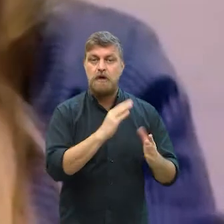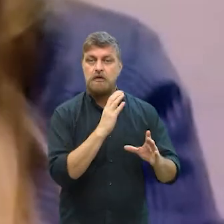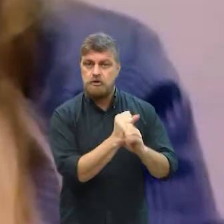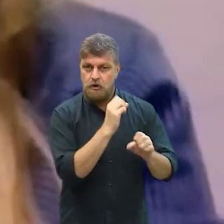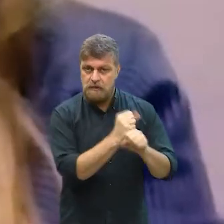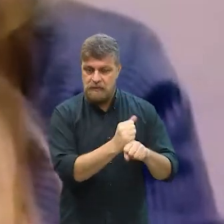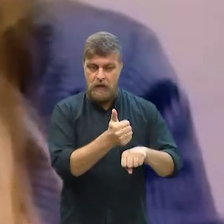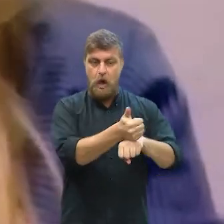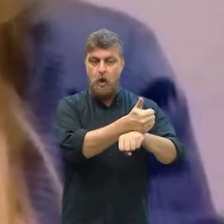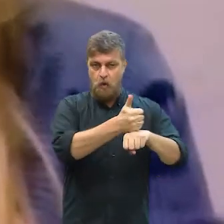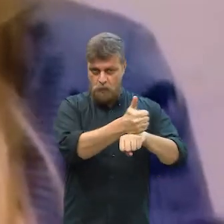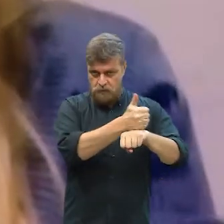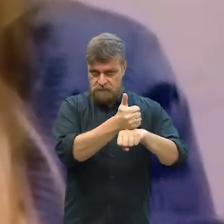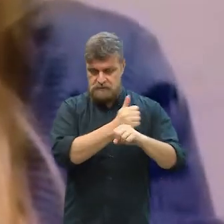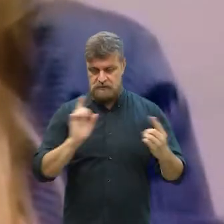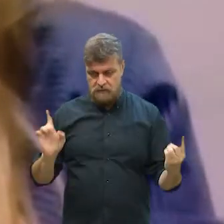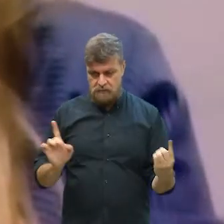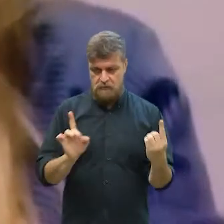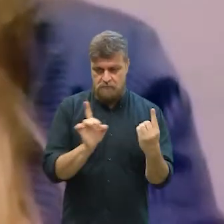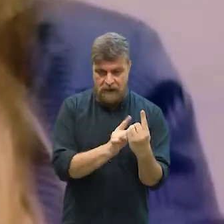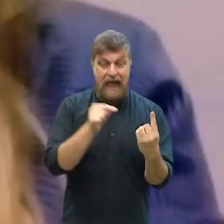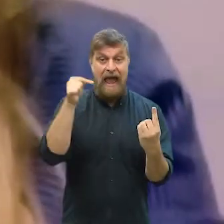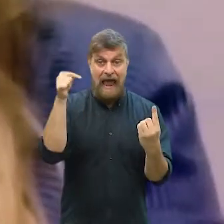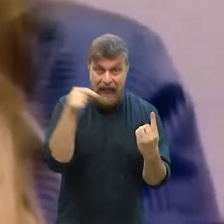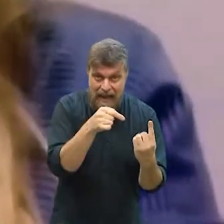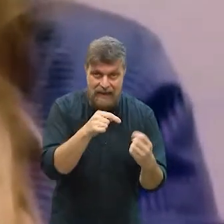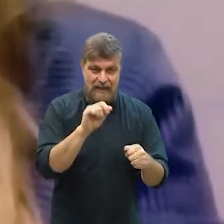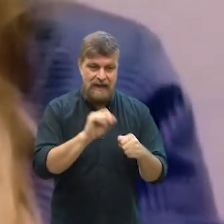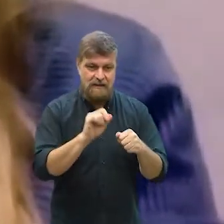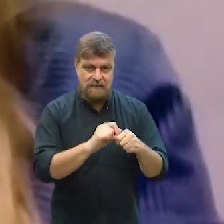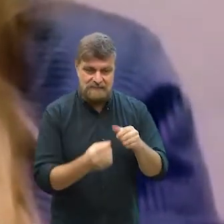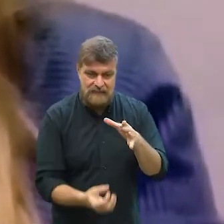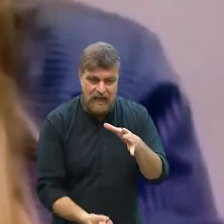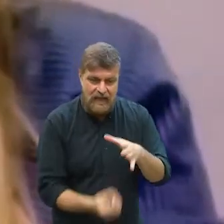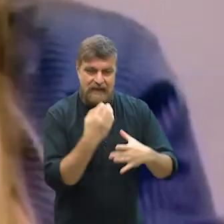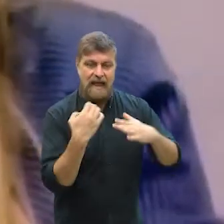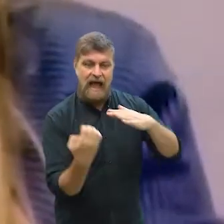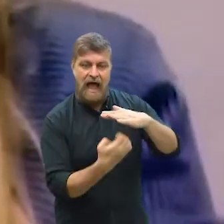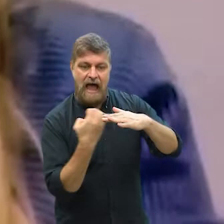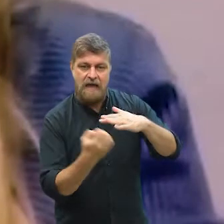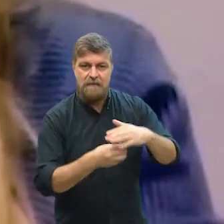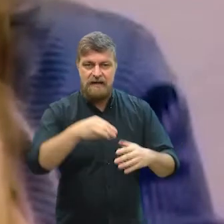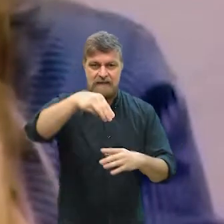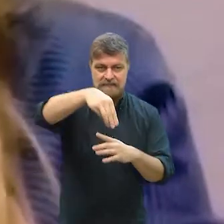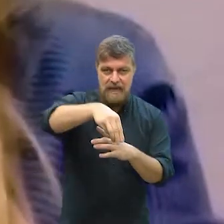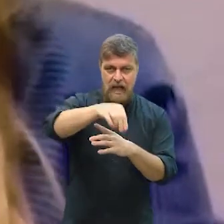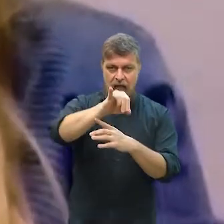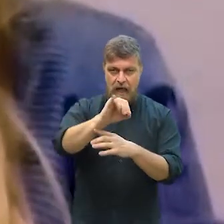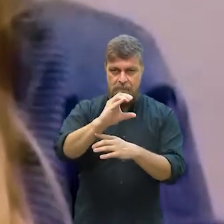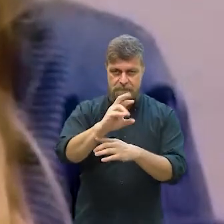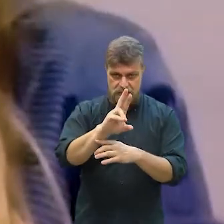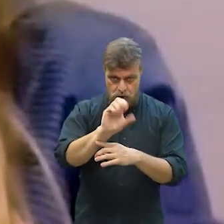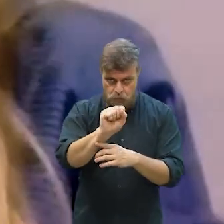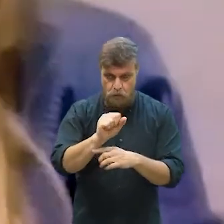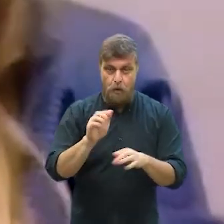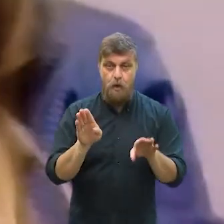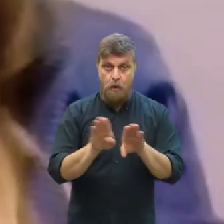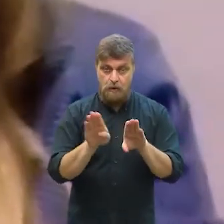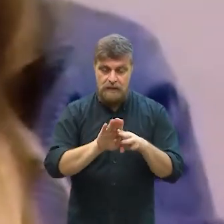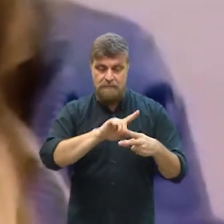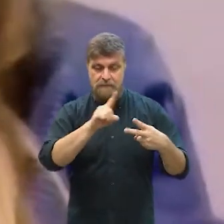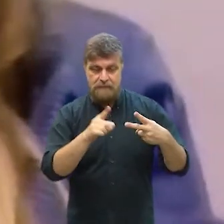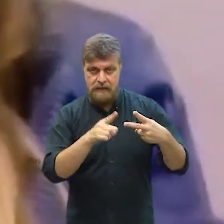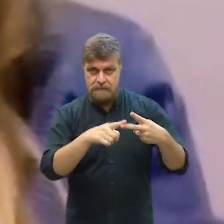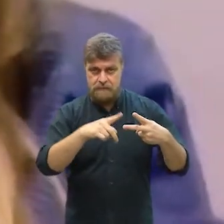procure o profissional contador, para que ele faça a abertura da microempresa, da empresa de pequeno porte para aquele empresário. Mas